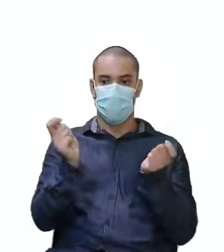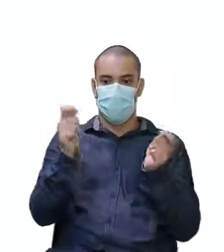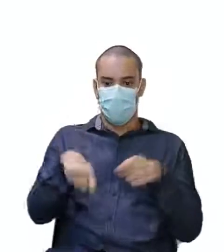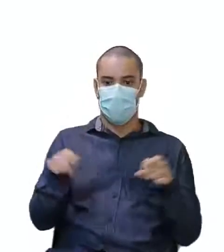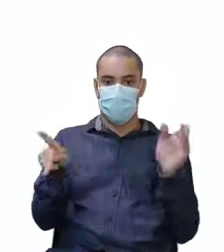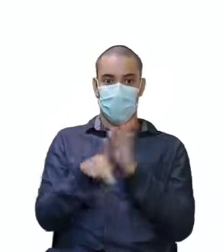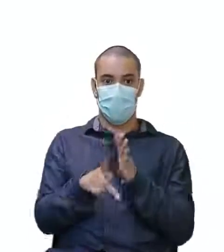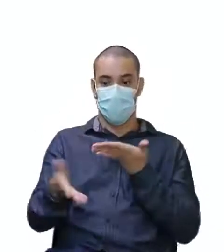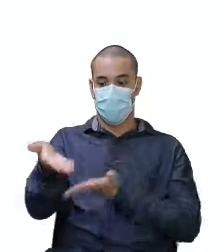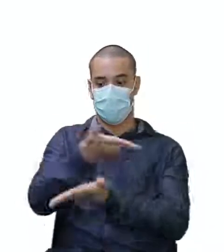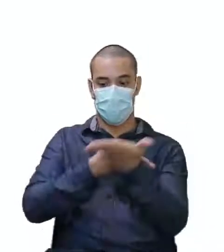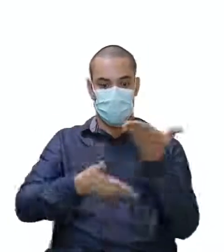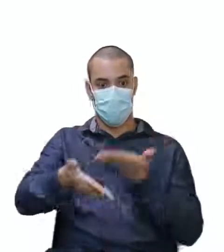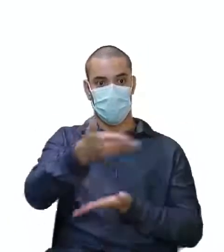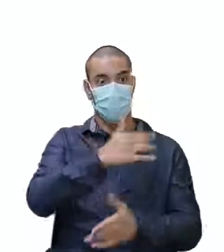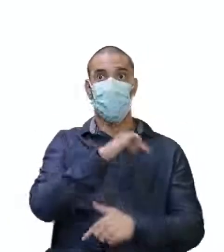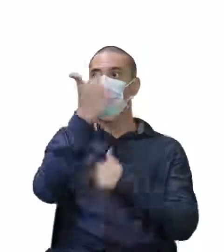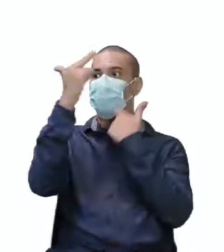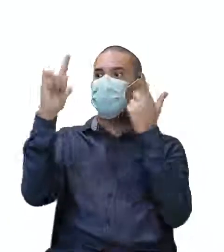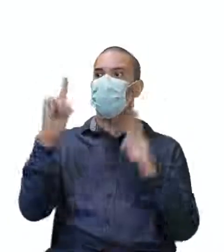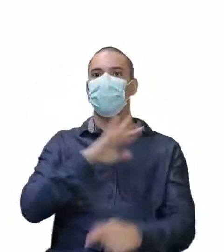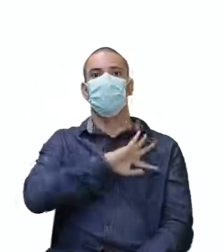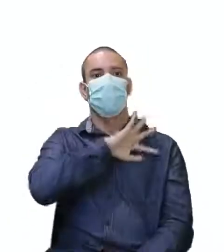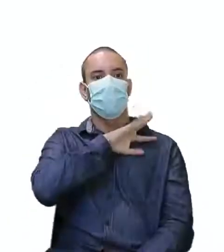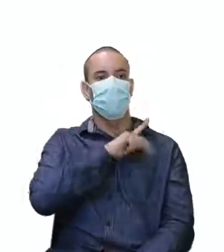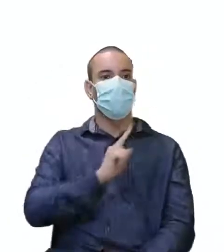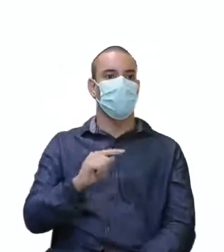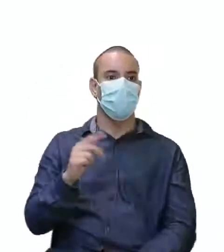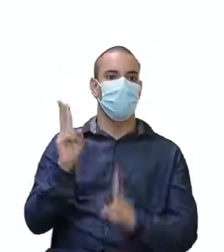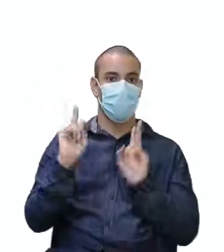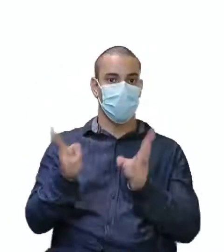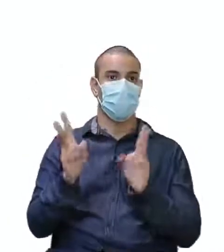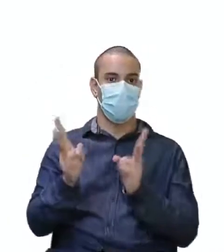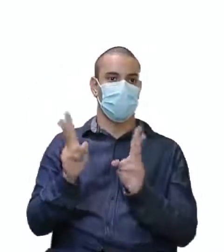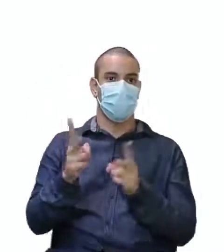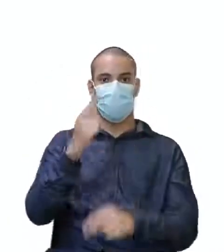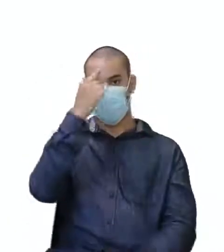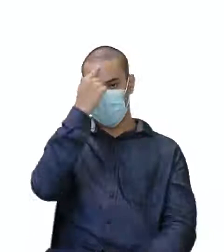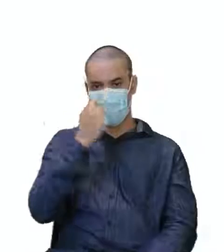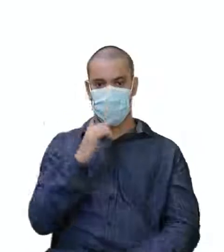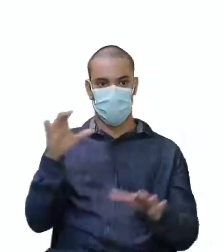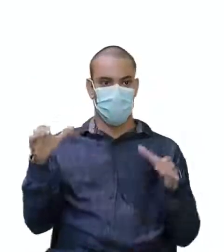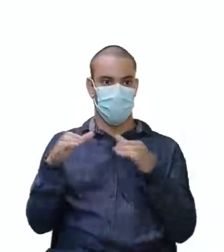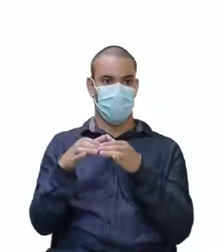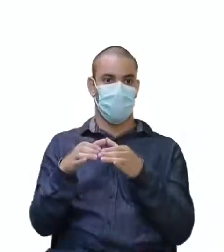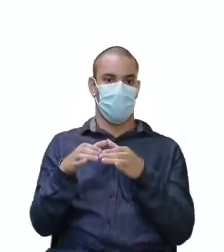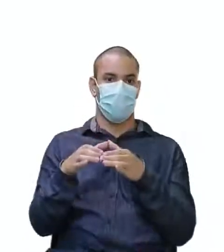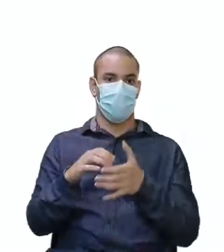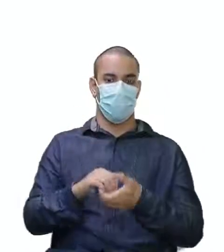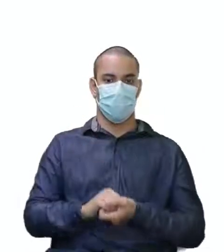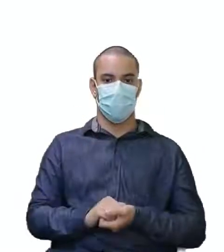de interagir com outros seres da mesma espécie, né?